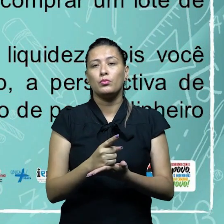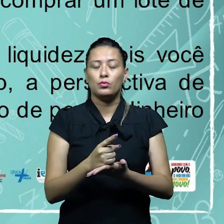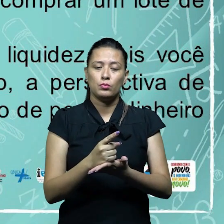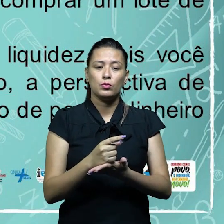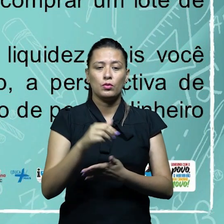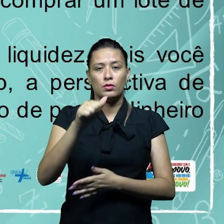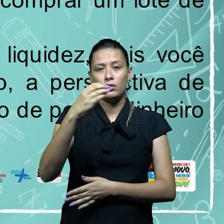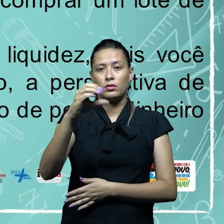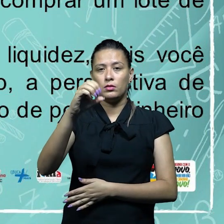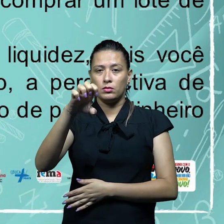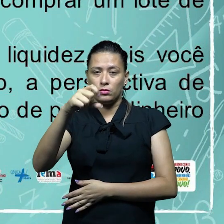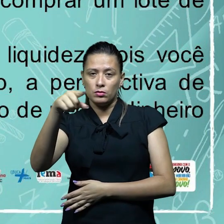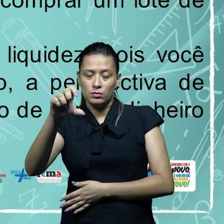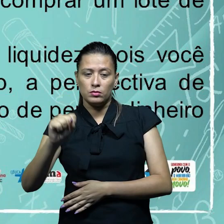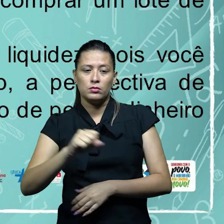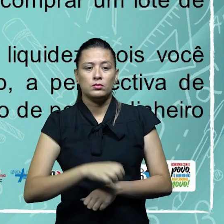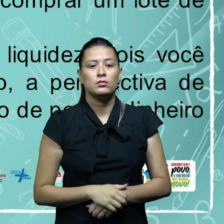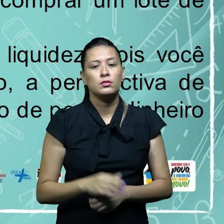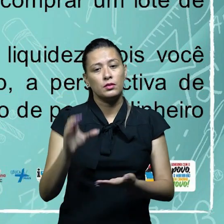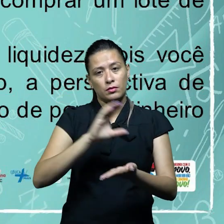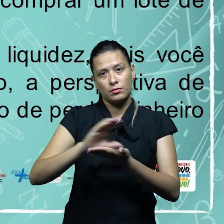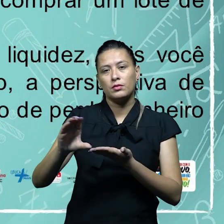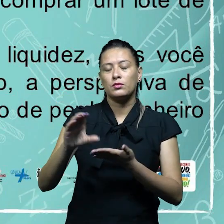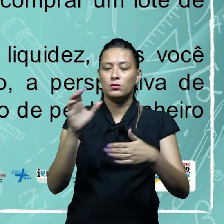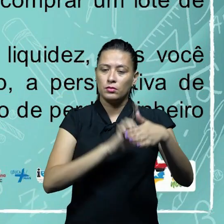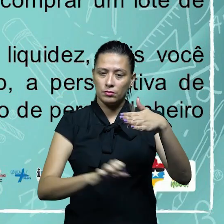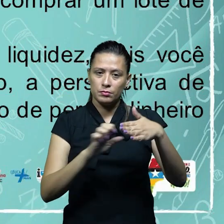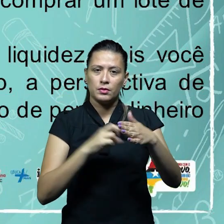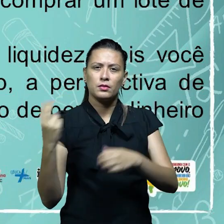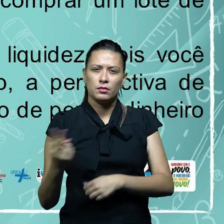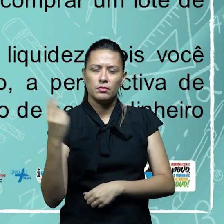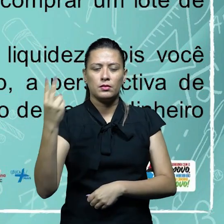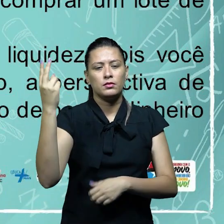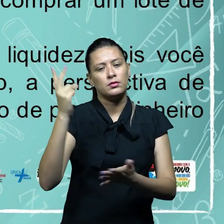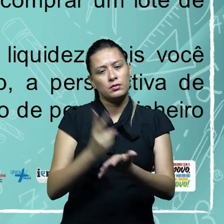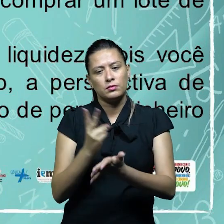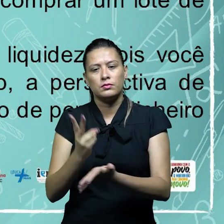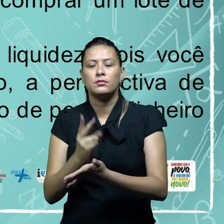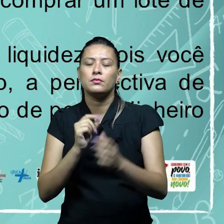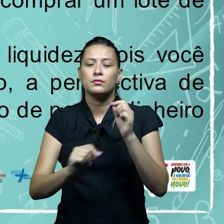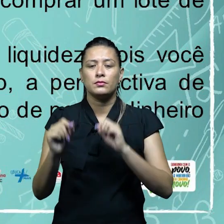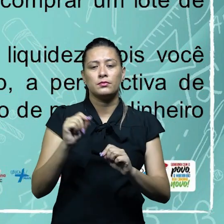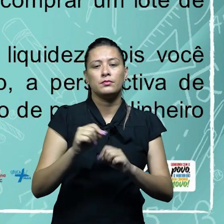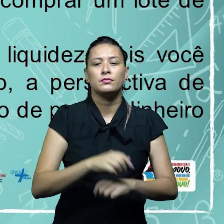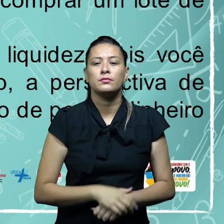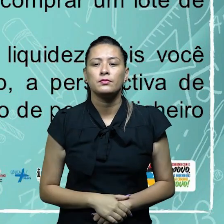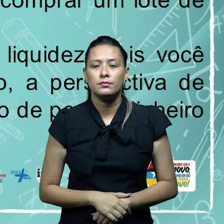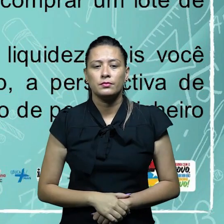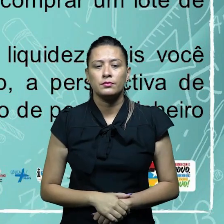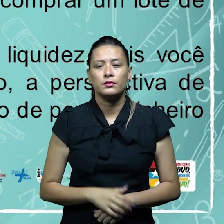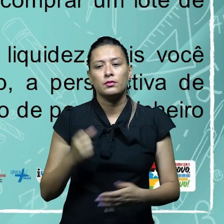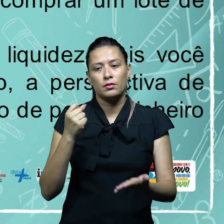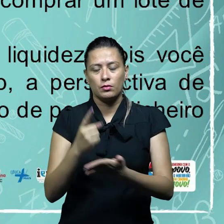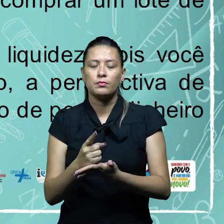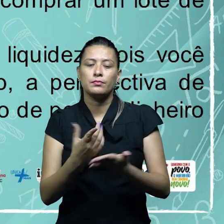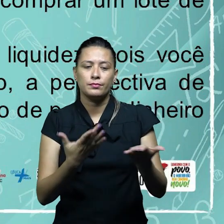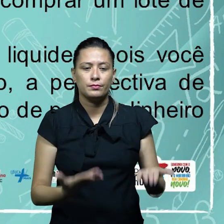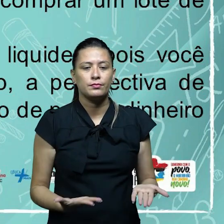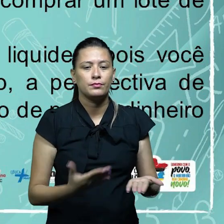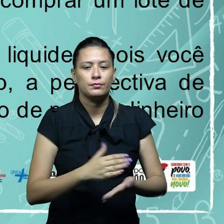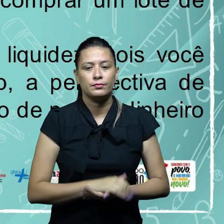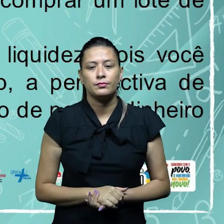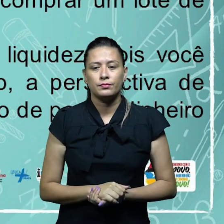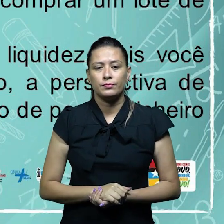ações. Esse tipo de investimento em ações possui uma alta liquidez, ou seja, eu consigo retirar esse valor investido instantaneamente à medida do meu